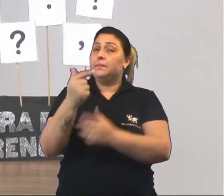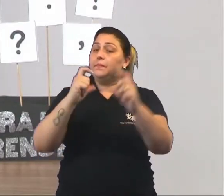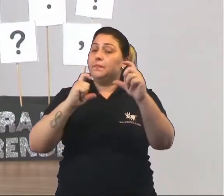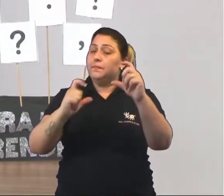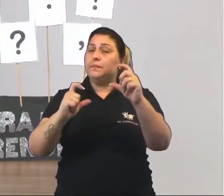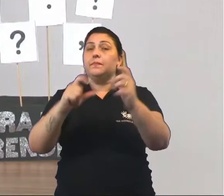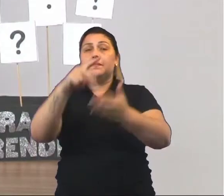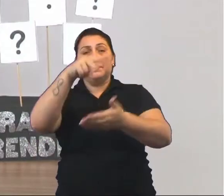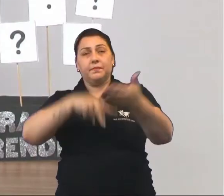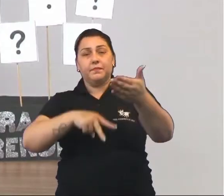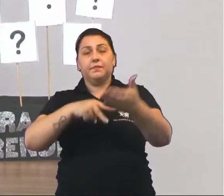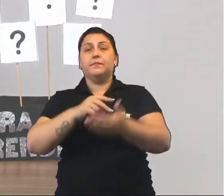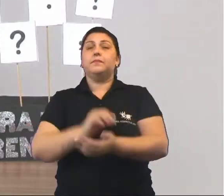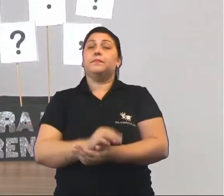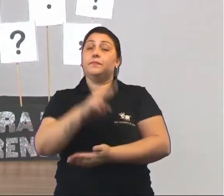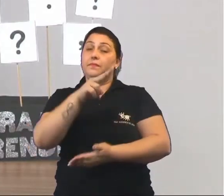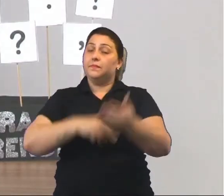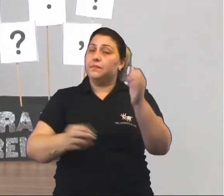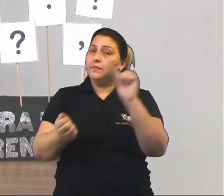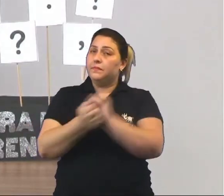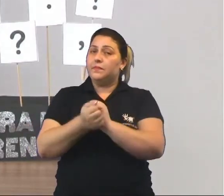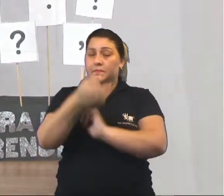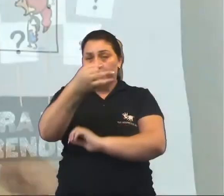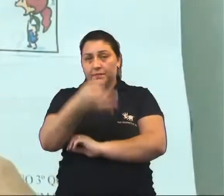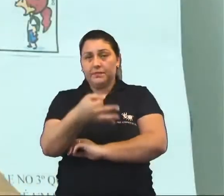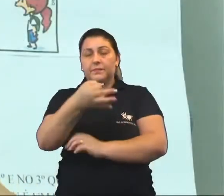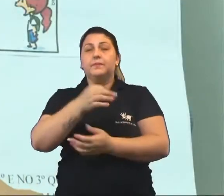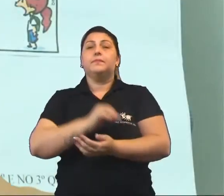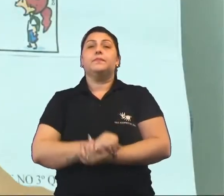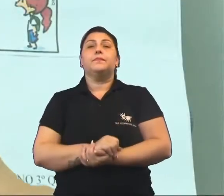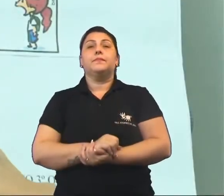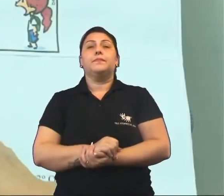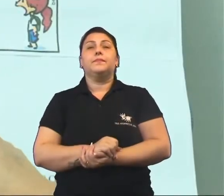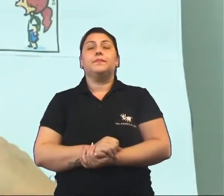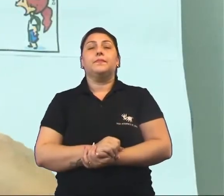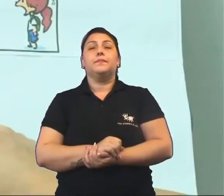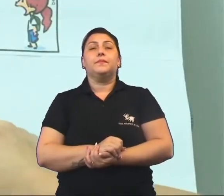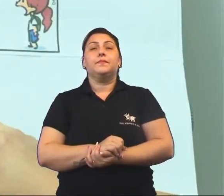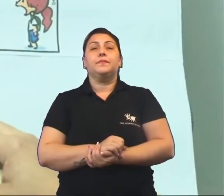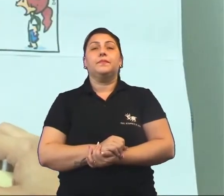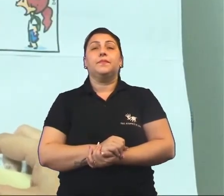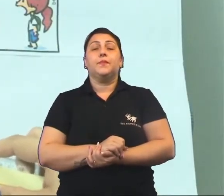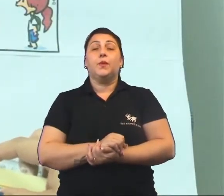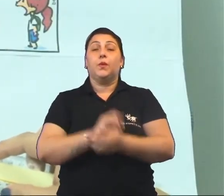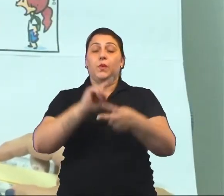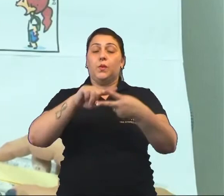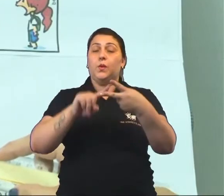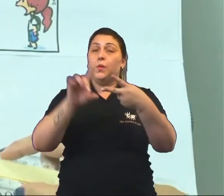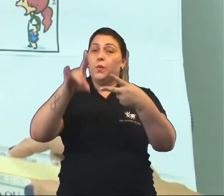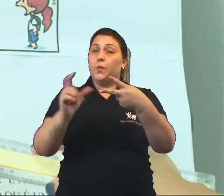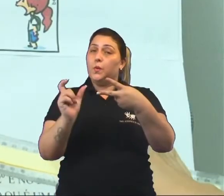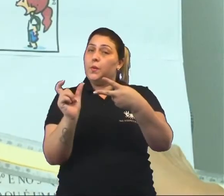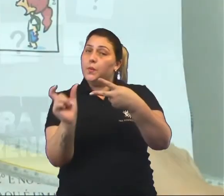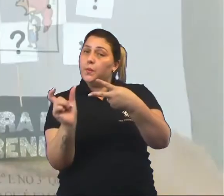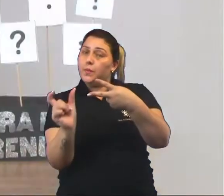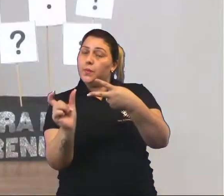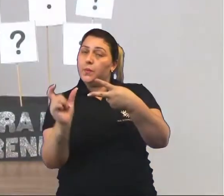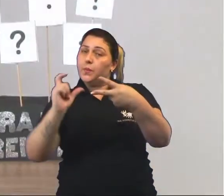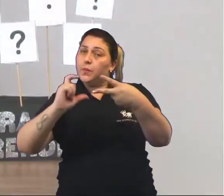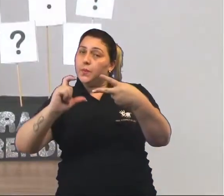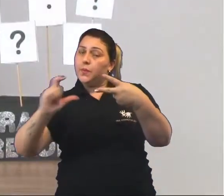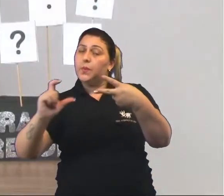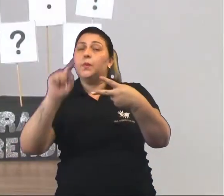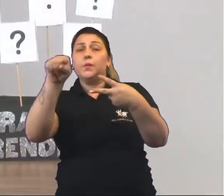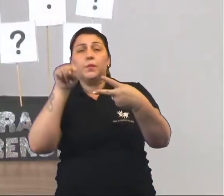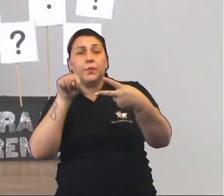que nós acabamos de ler. Leiam junto comigo, certo? Olha só, nos dois últimos quadrinhos, o ponto